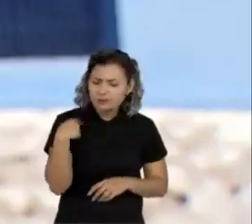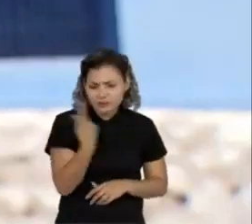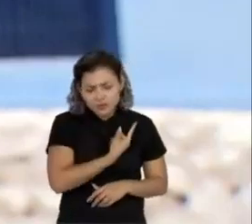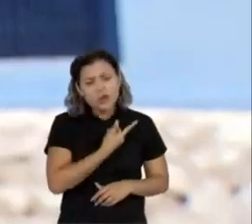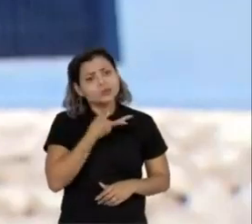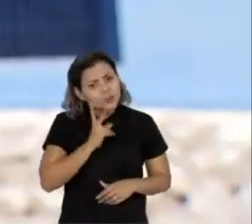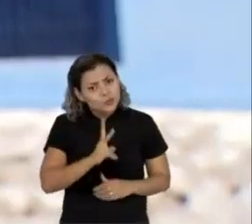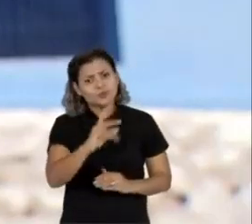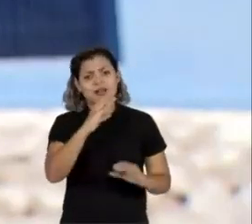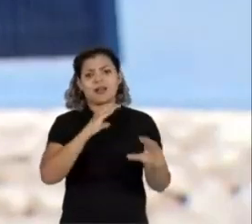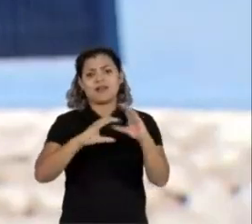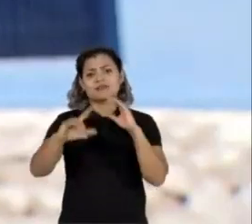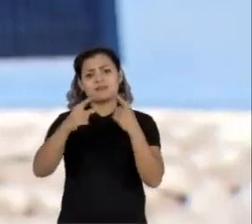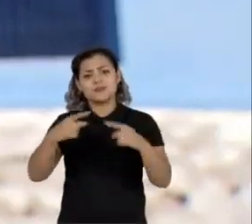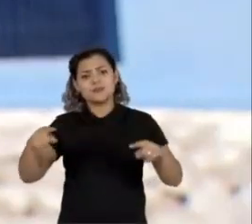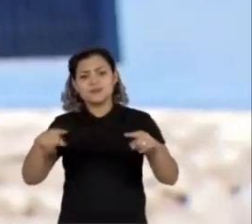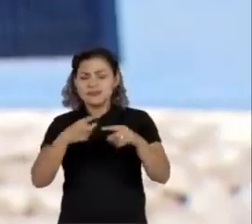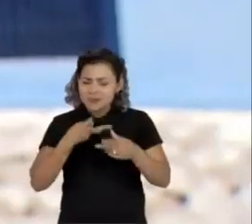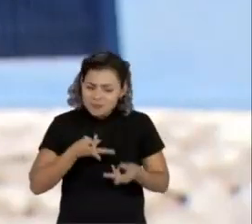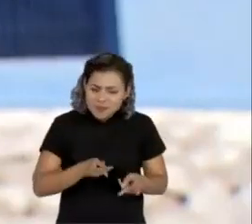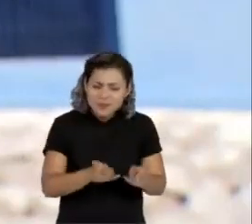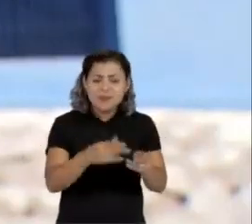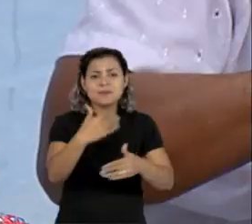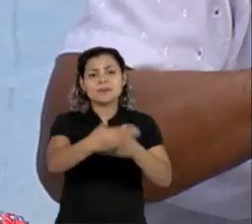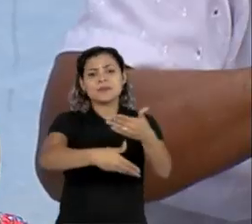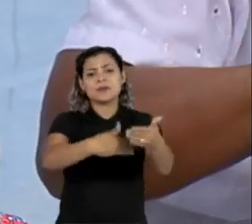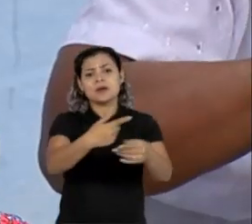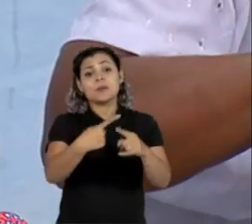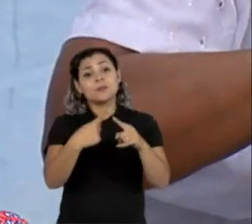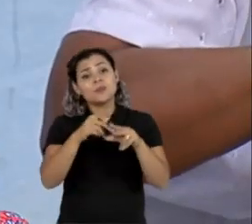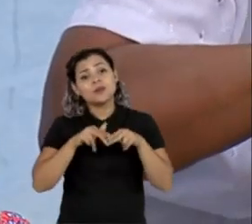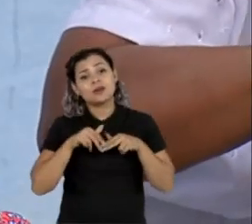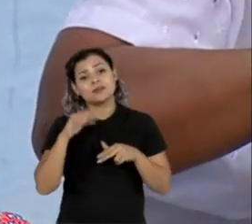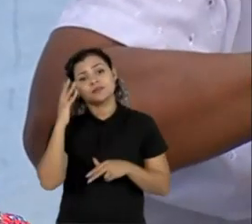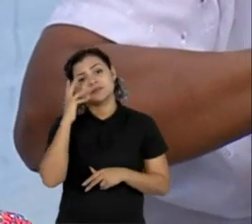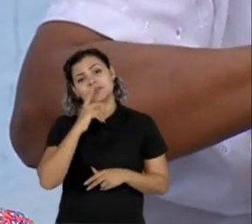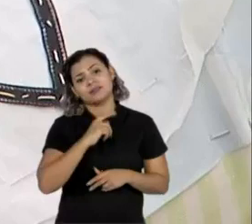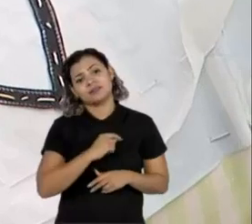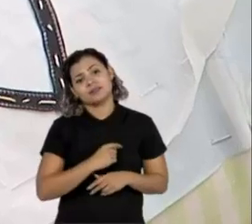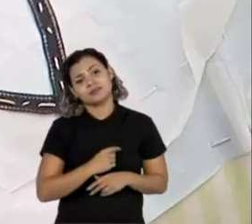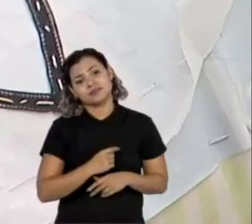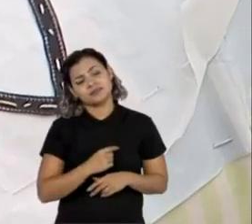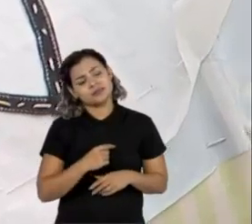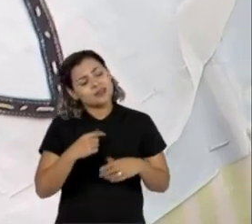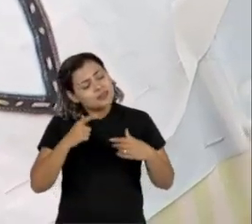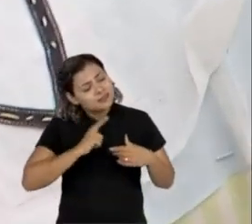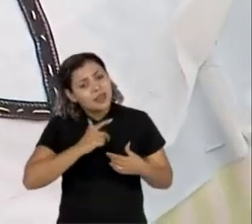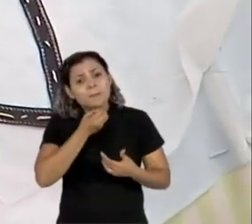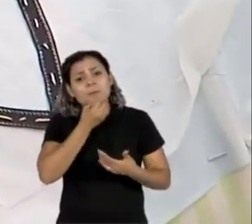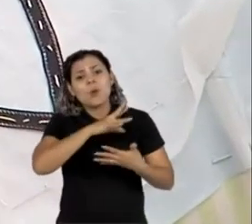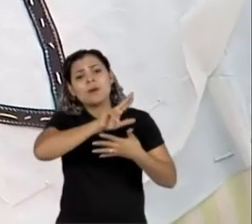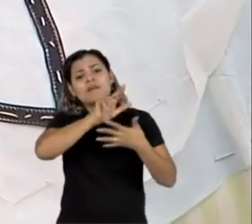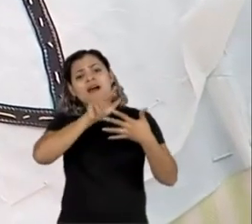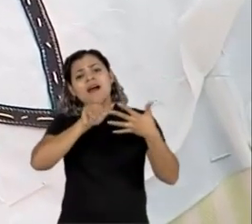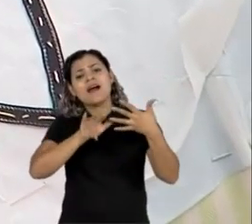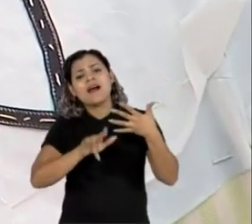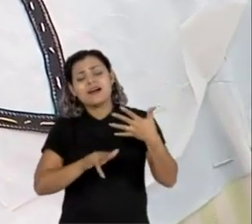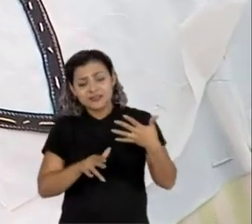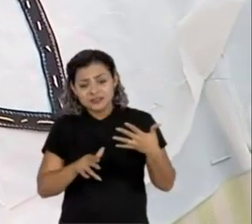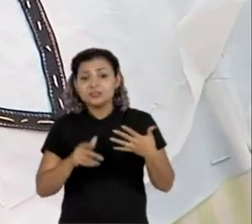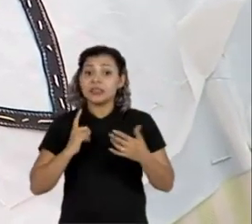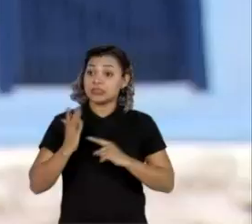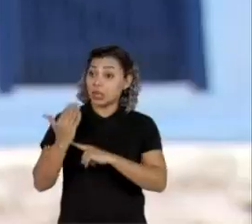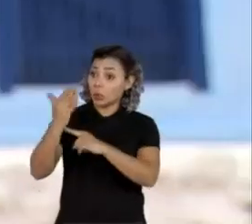continuar cantando tudo isso, eu acho que principalmente pela beleza. Tem muitas coisas boas nessas modernidades todas que a